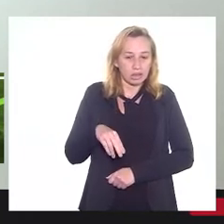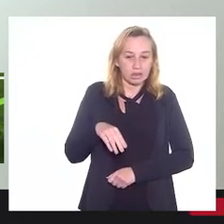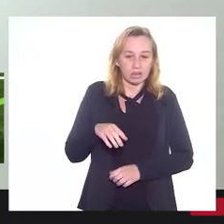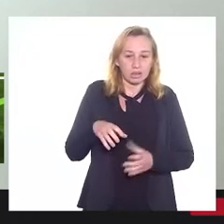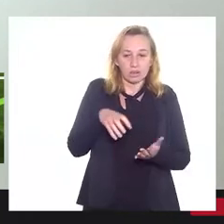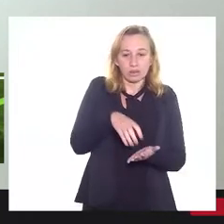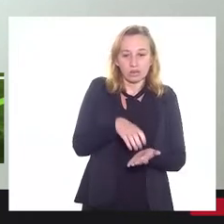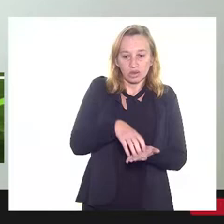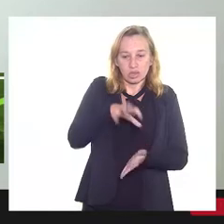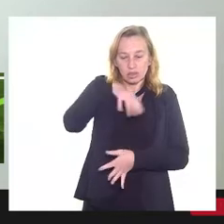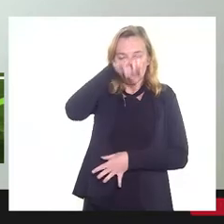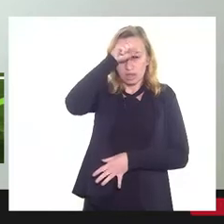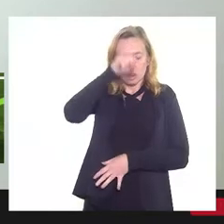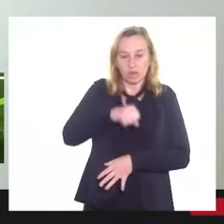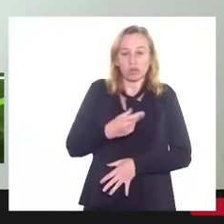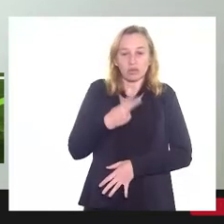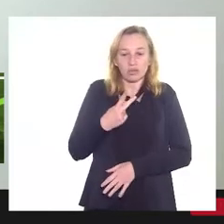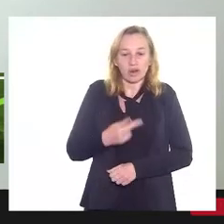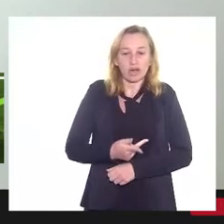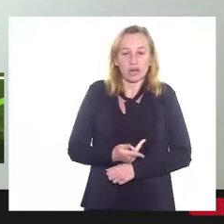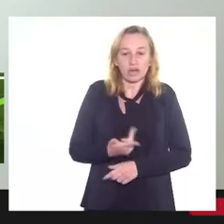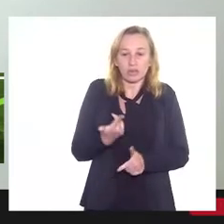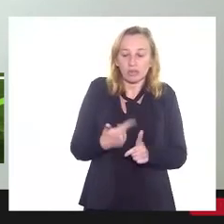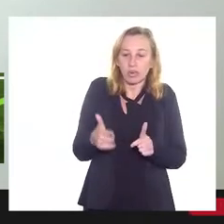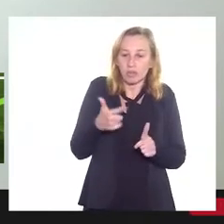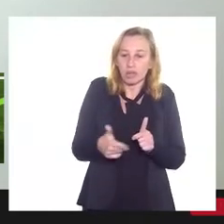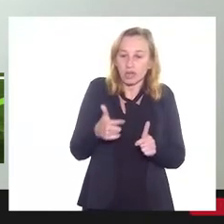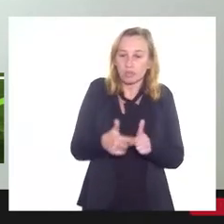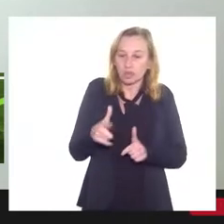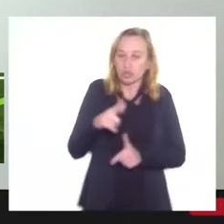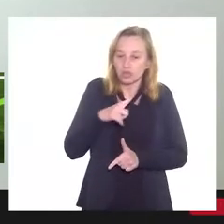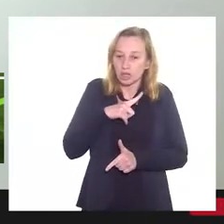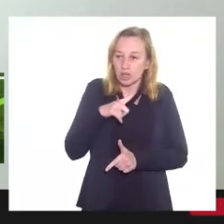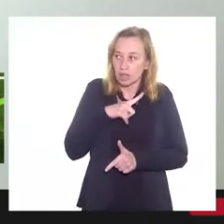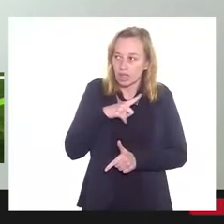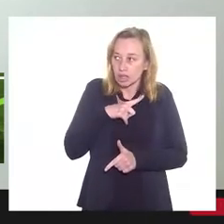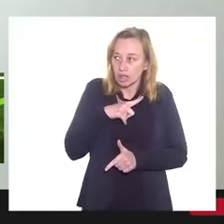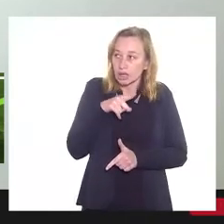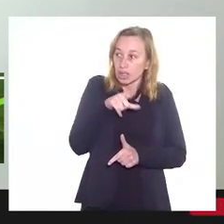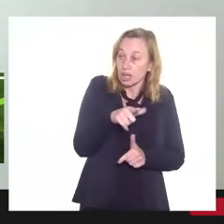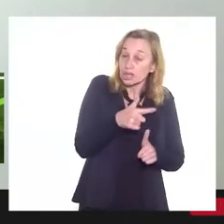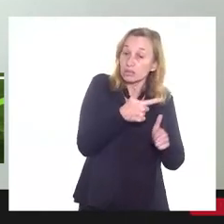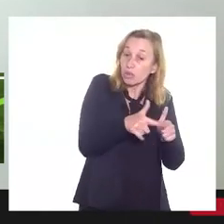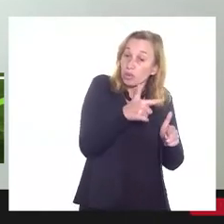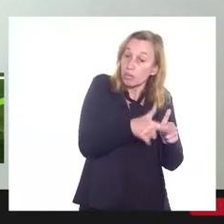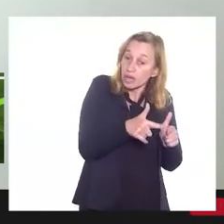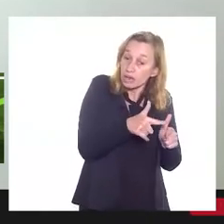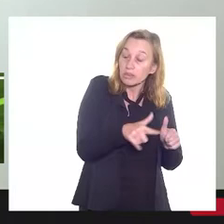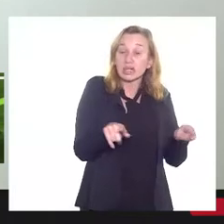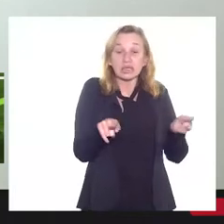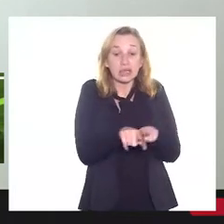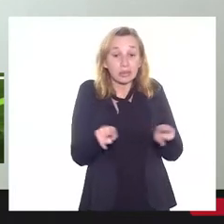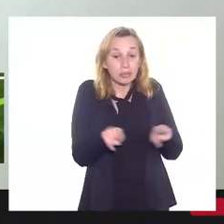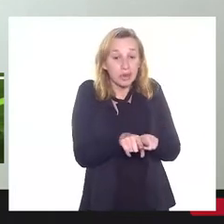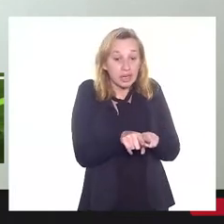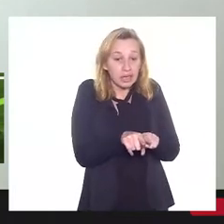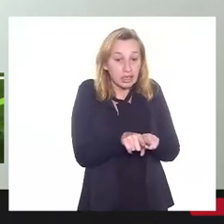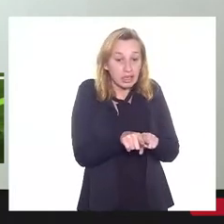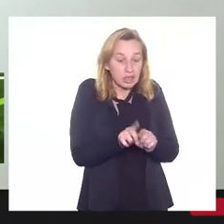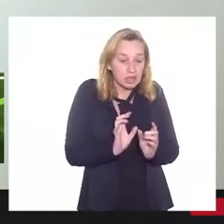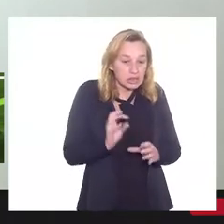Espírita quando ele fala que a problemas e que esse problemas estão também